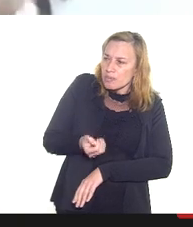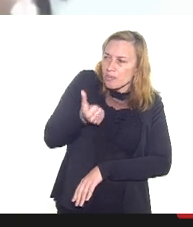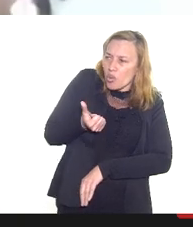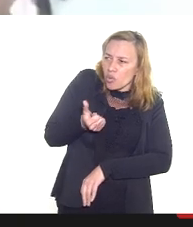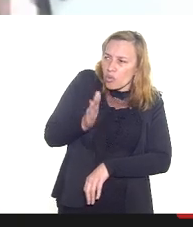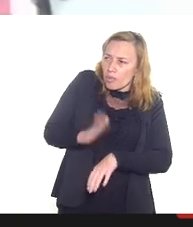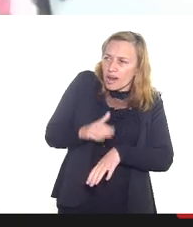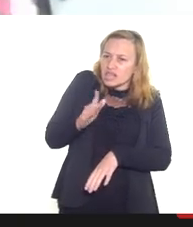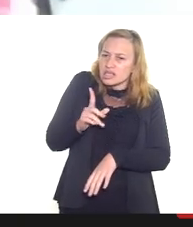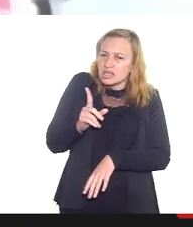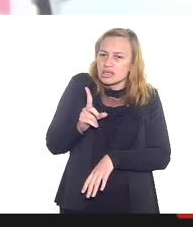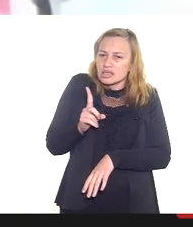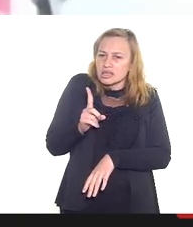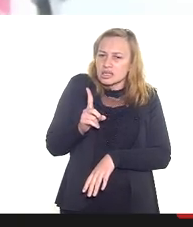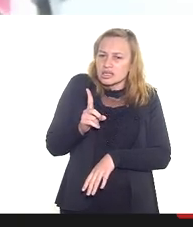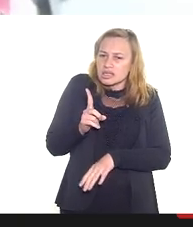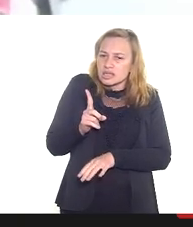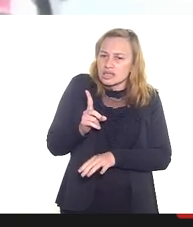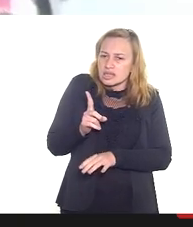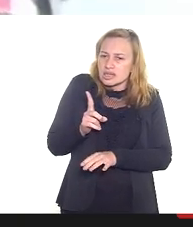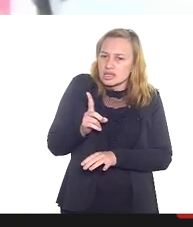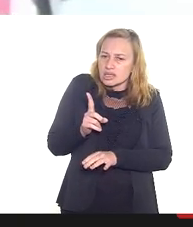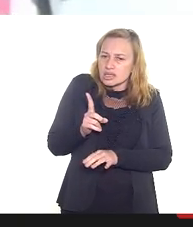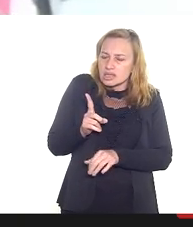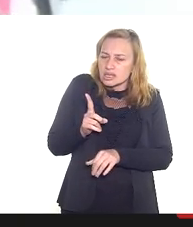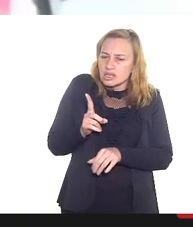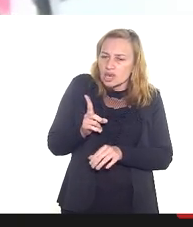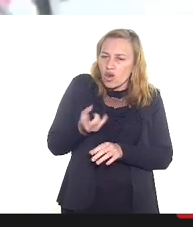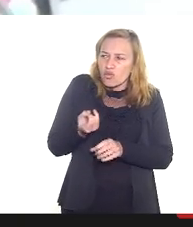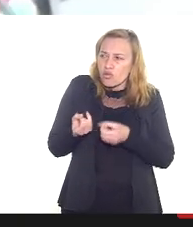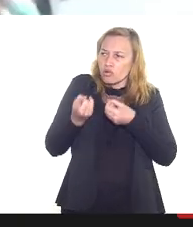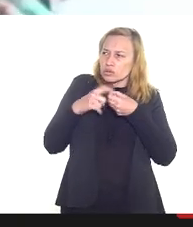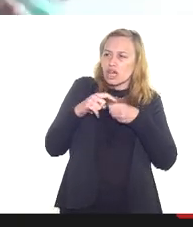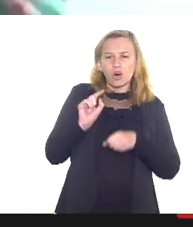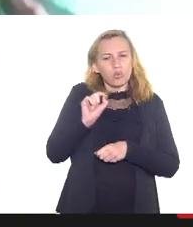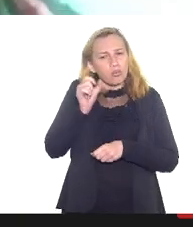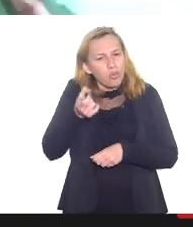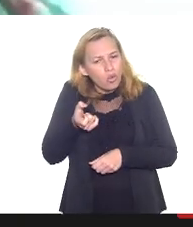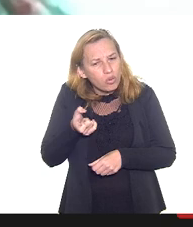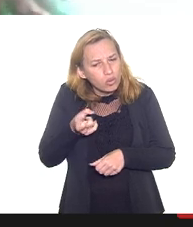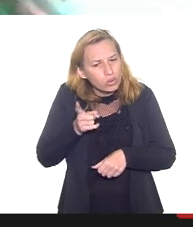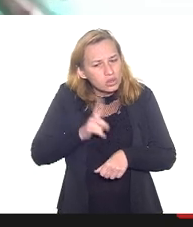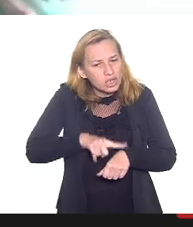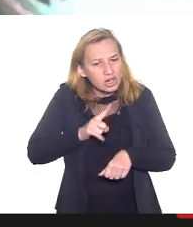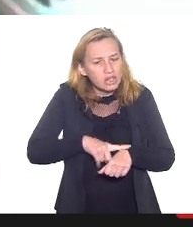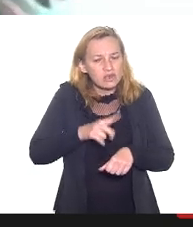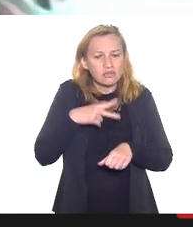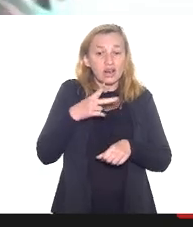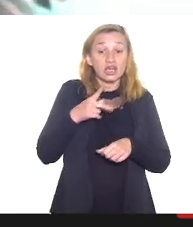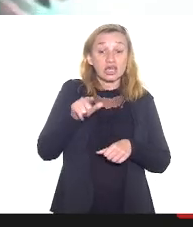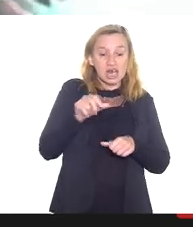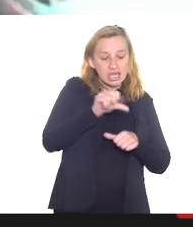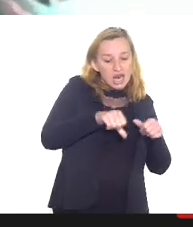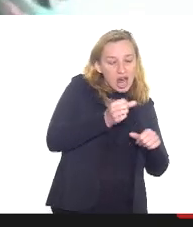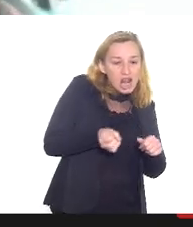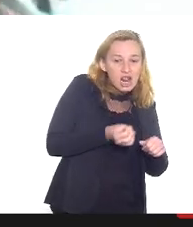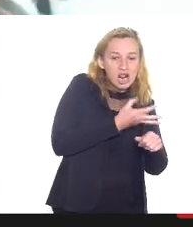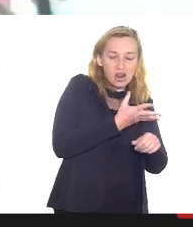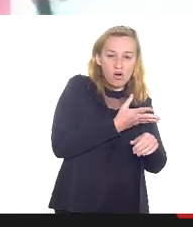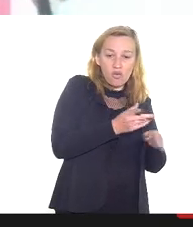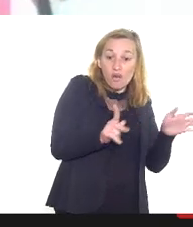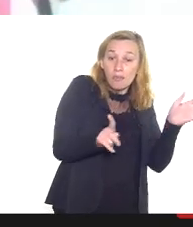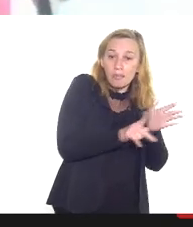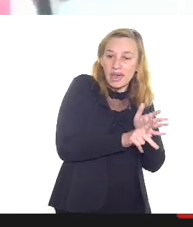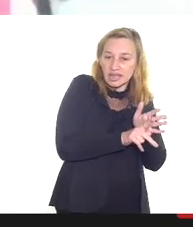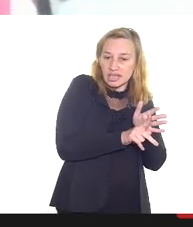mais atrás no tempo, contextualizando que esta reforma ela faz